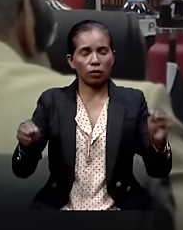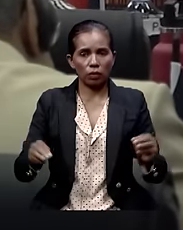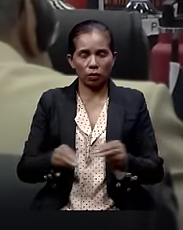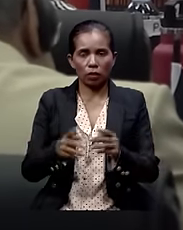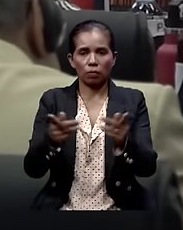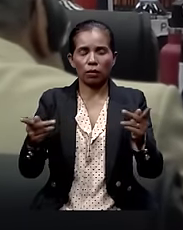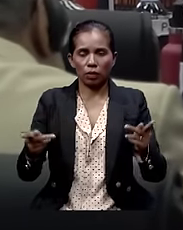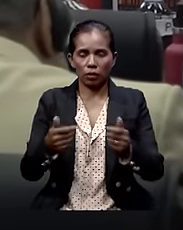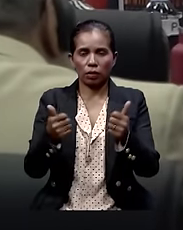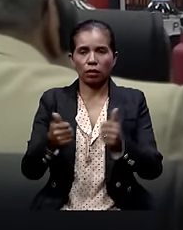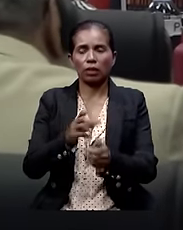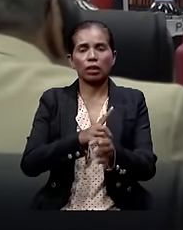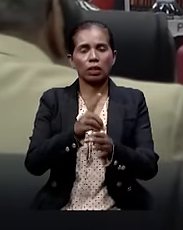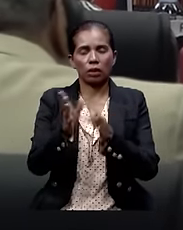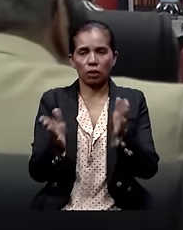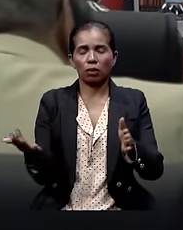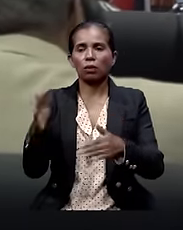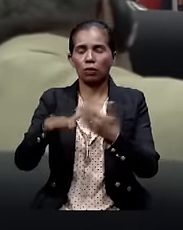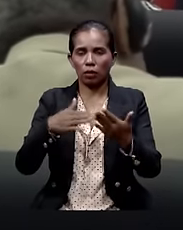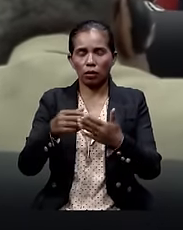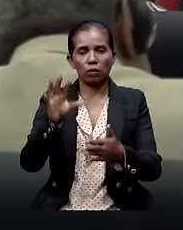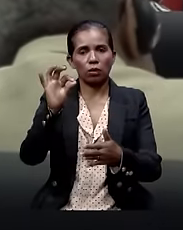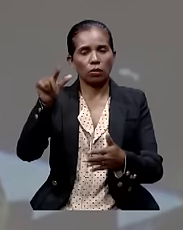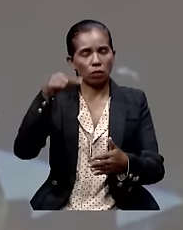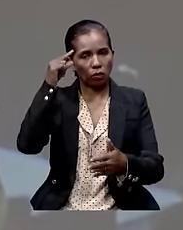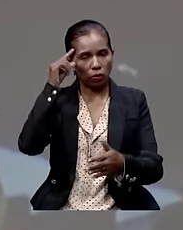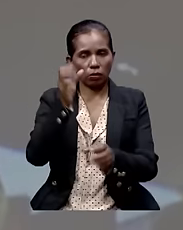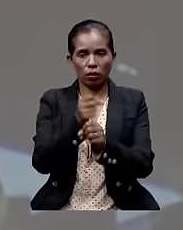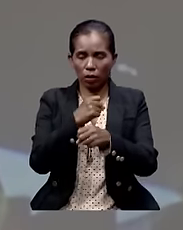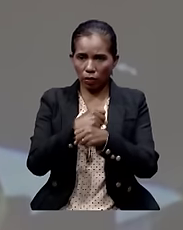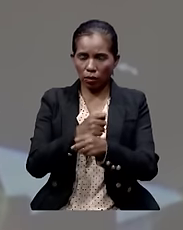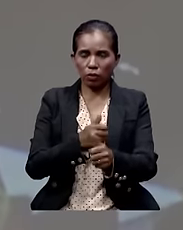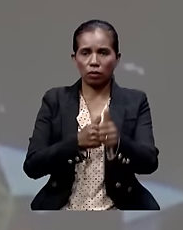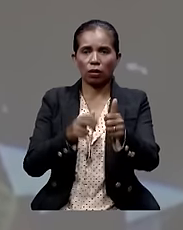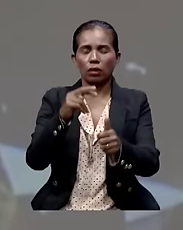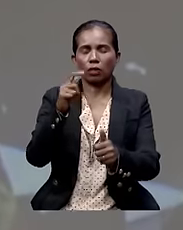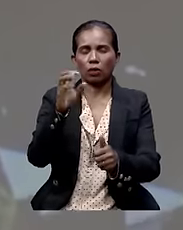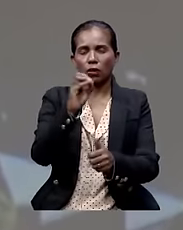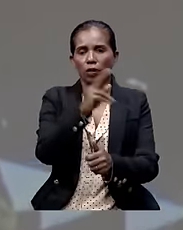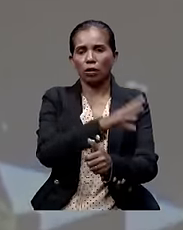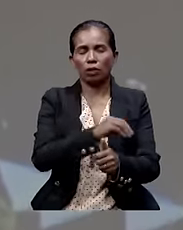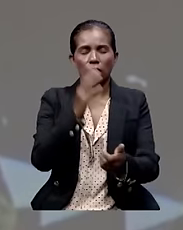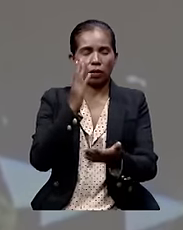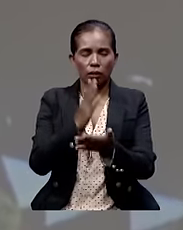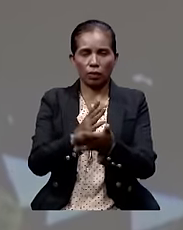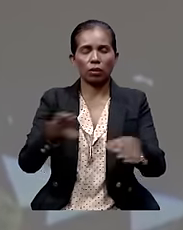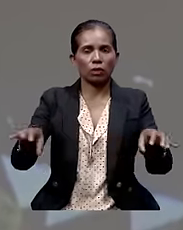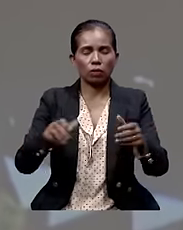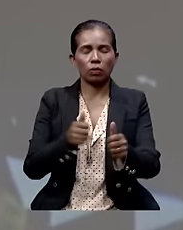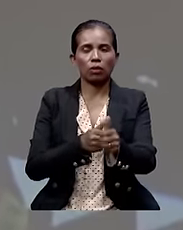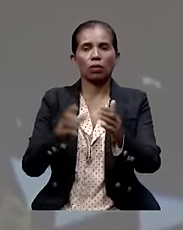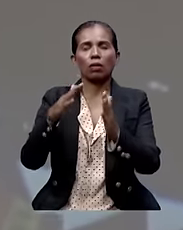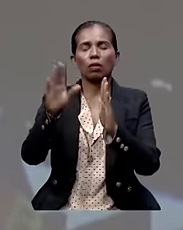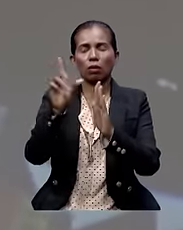posto administrativo no diretor Sira Nebe Nuno Governo Halo. Tamatuir Antoninho, nomeação no exoneração ne contra a lei